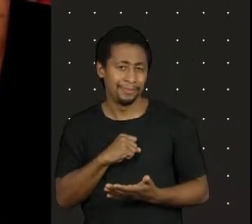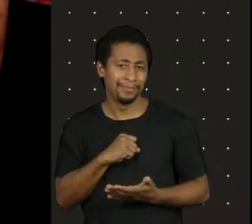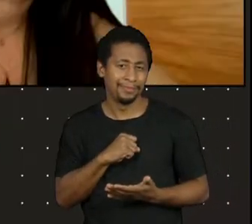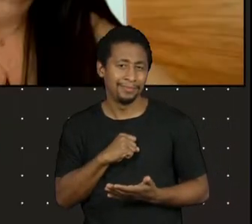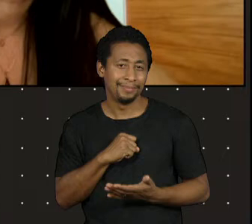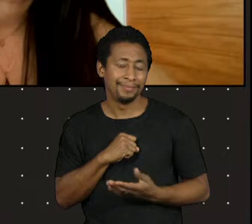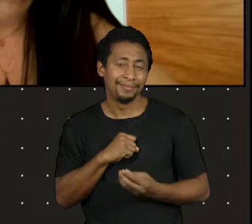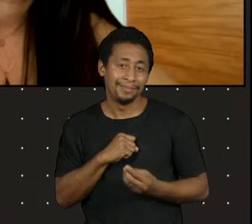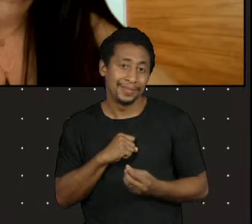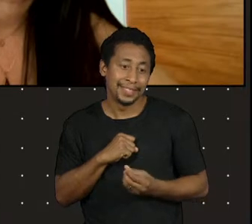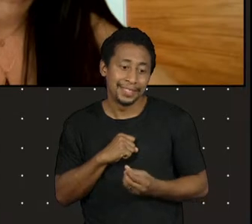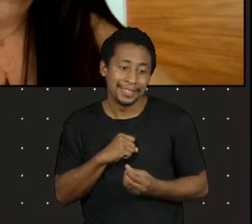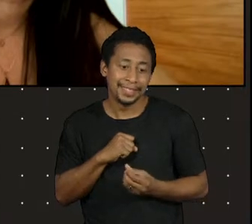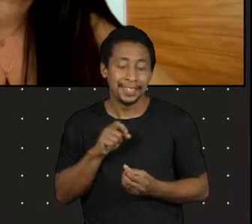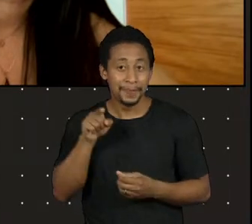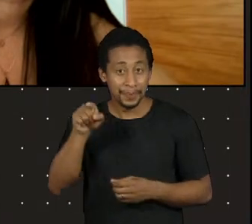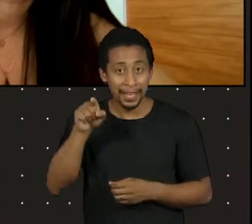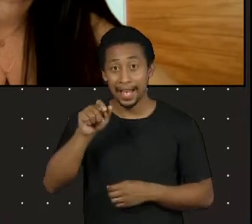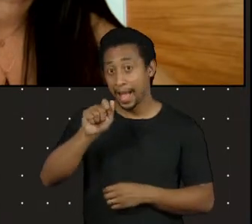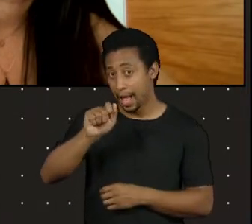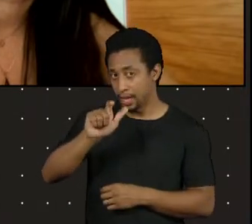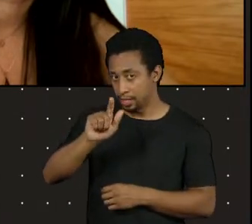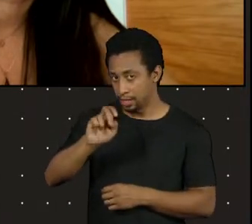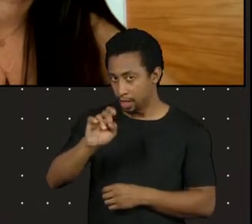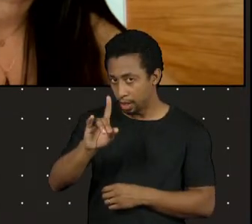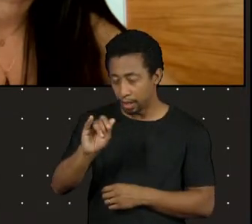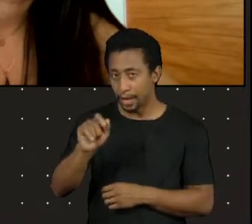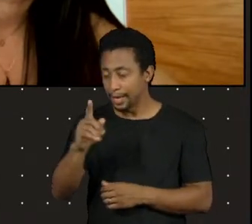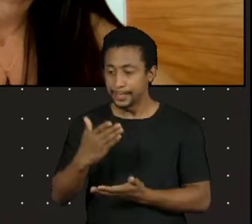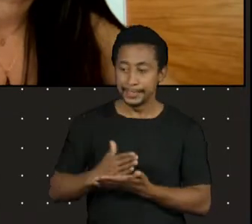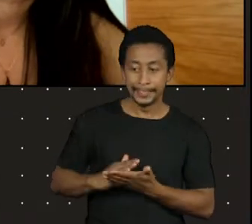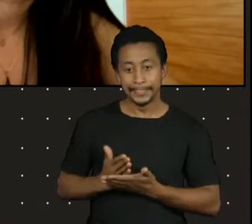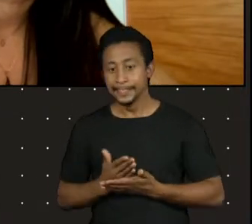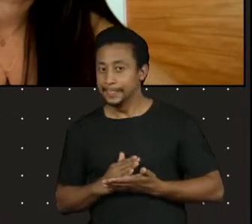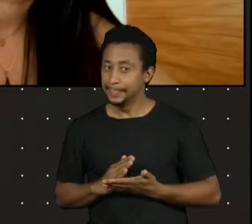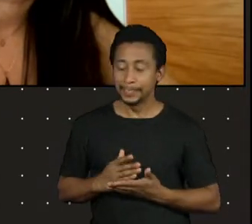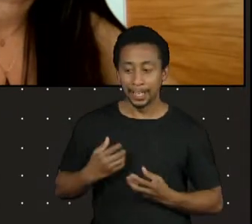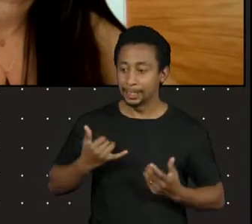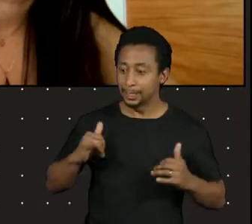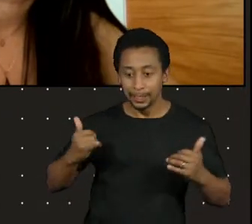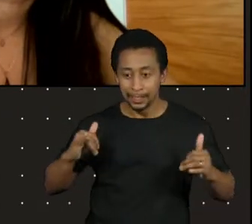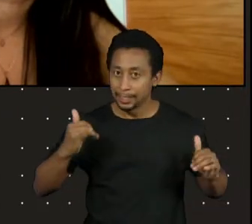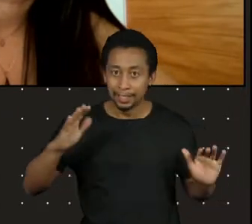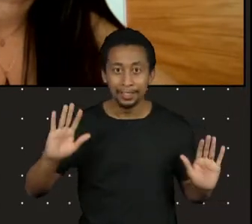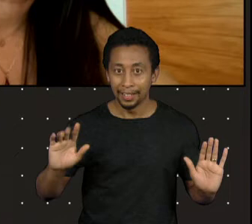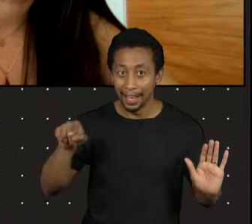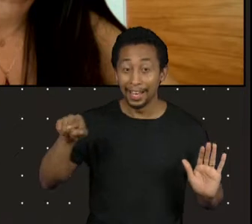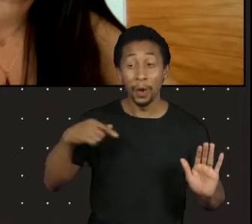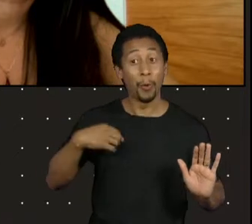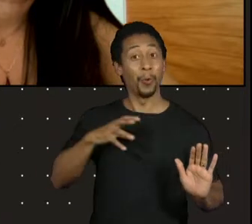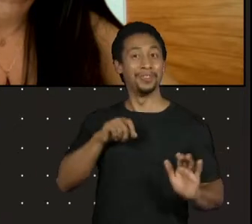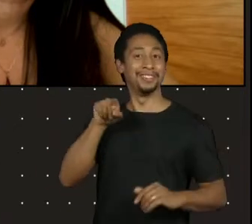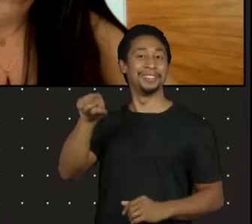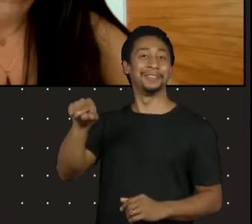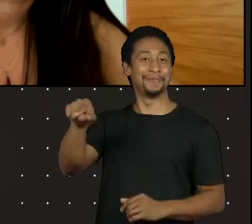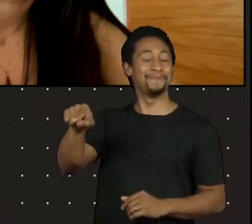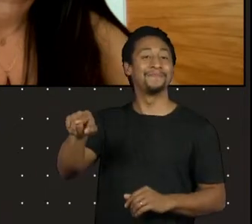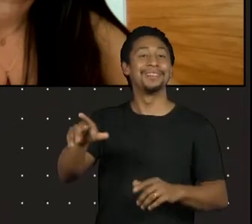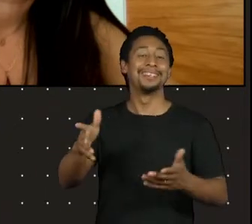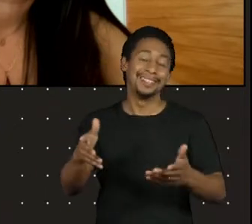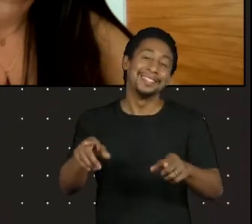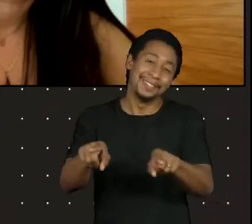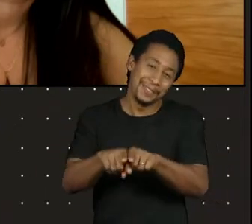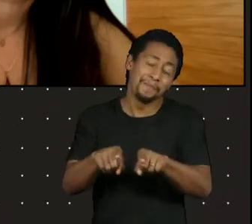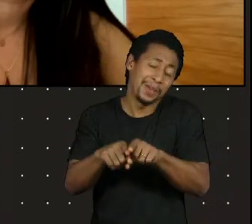da inquietação da Alessandra e tinha gostado também da inquietação e